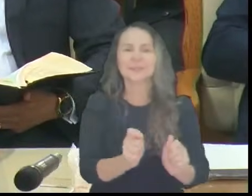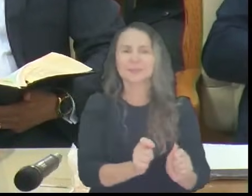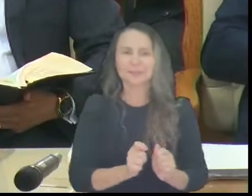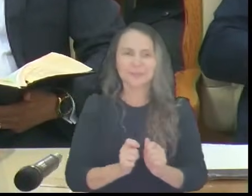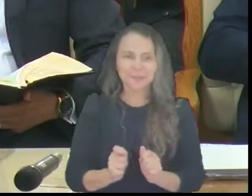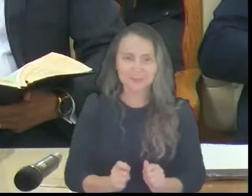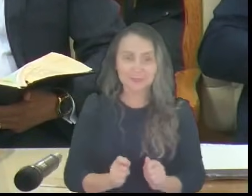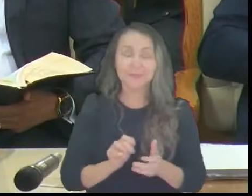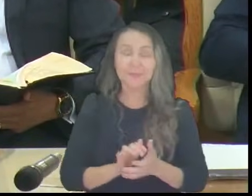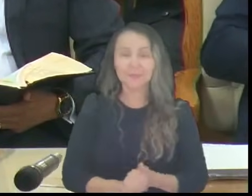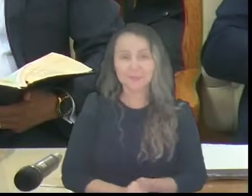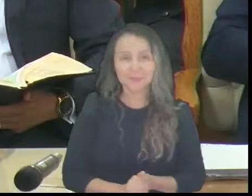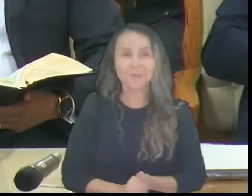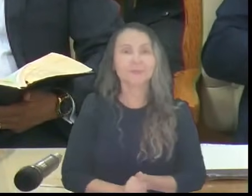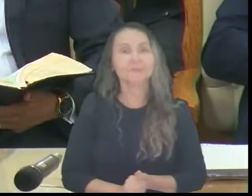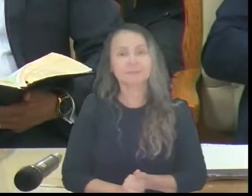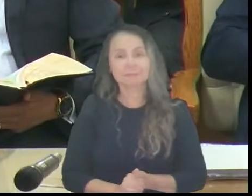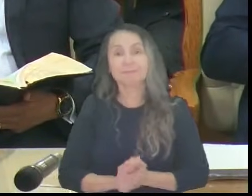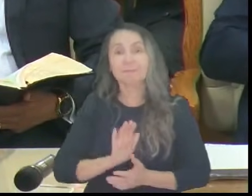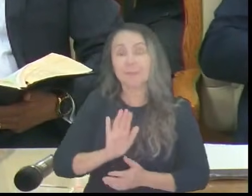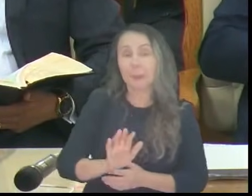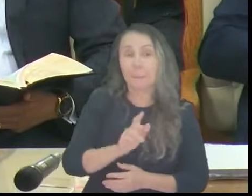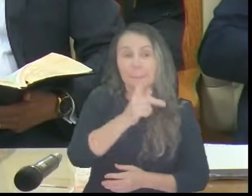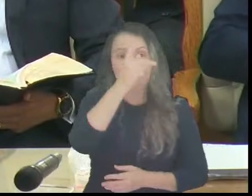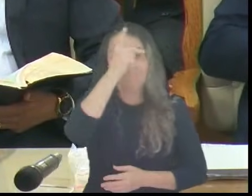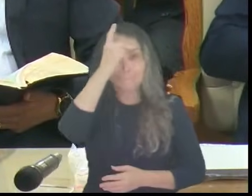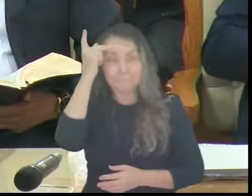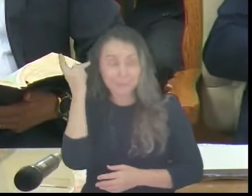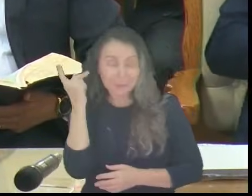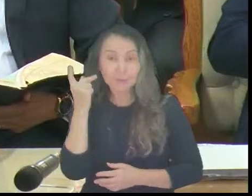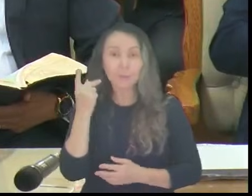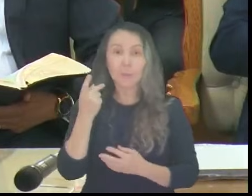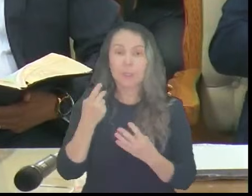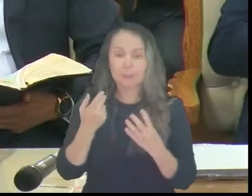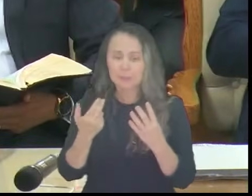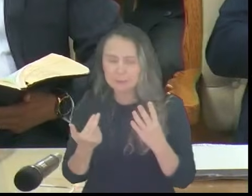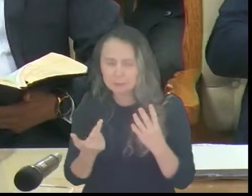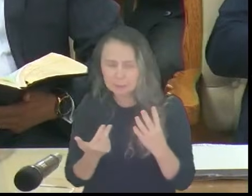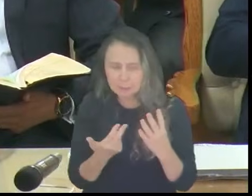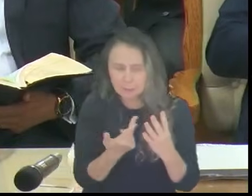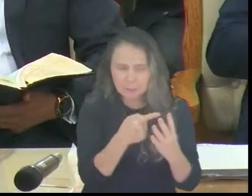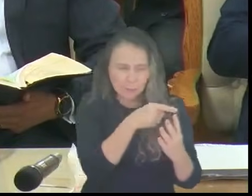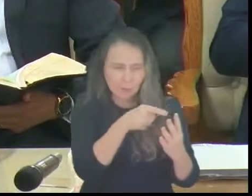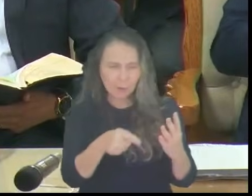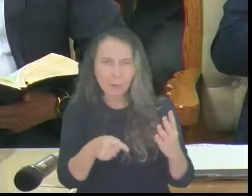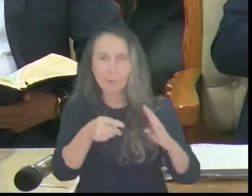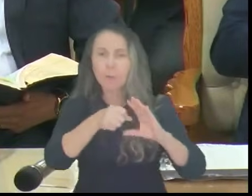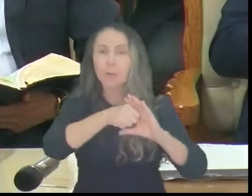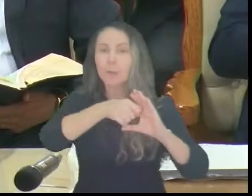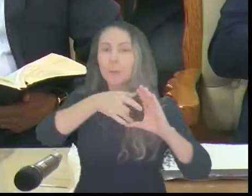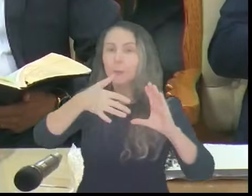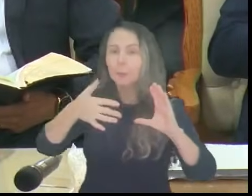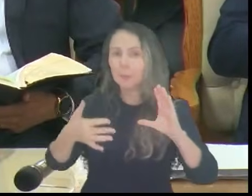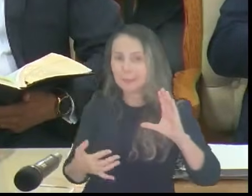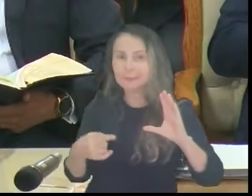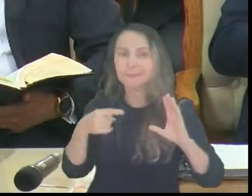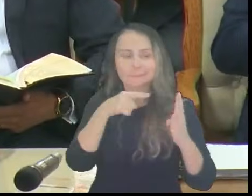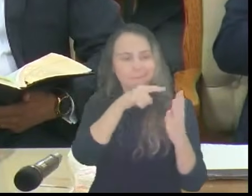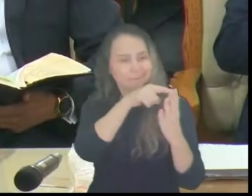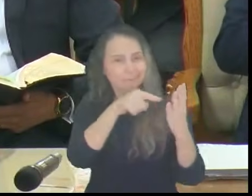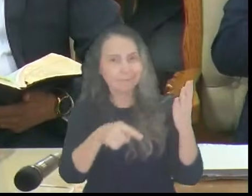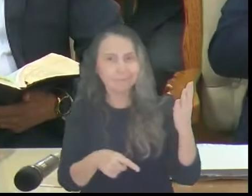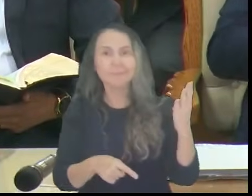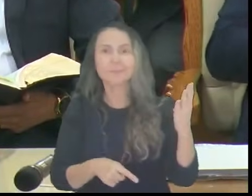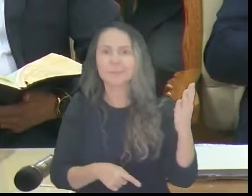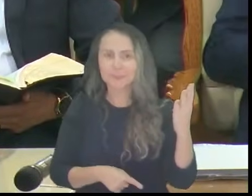Ainda que se levante Anás, ainda que se levante Caifás, ainda que se levante João, e ainda